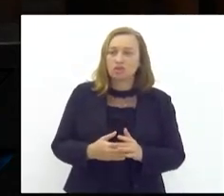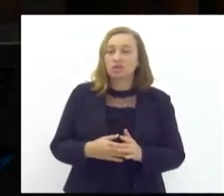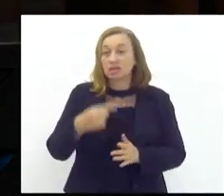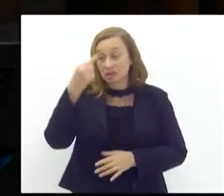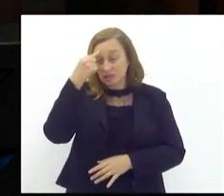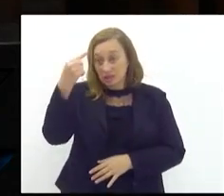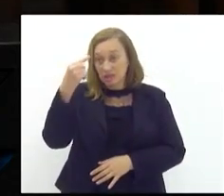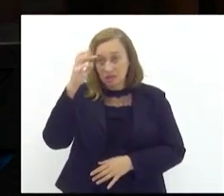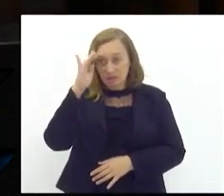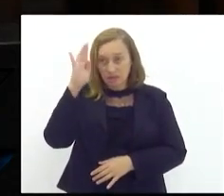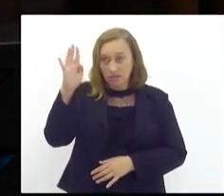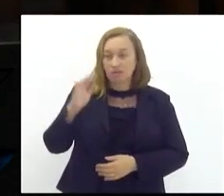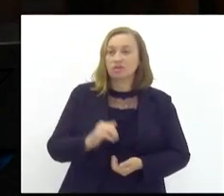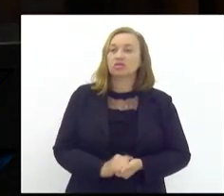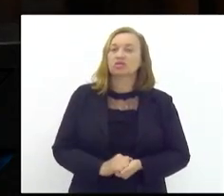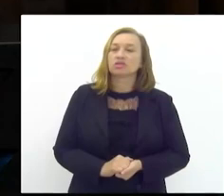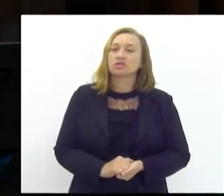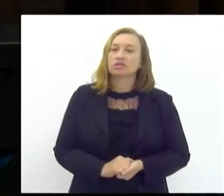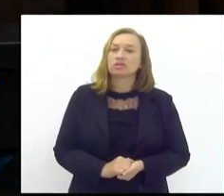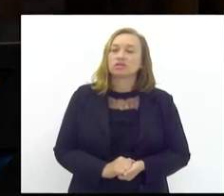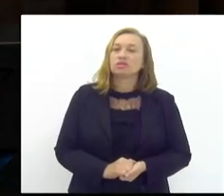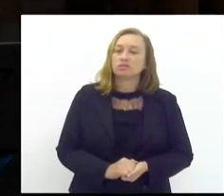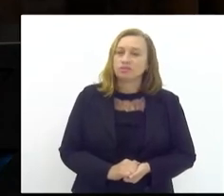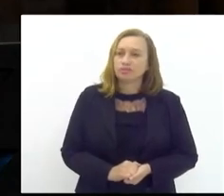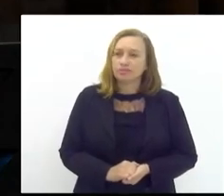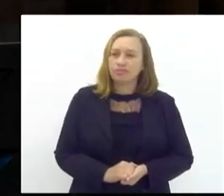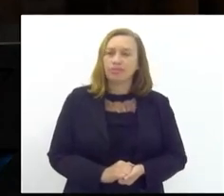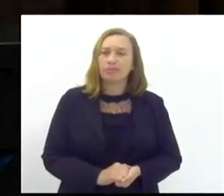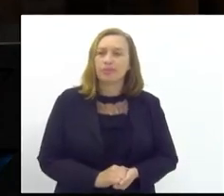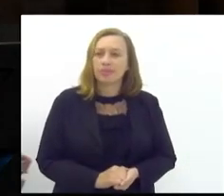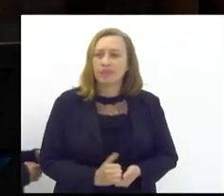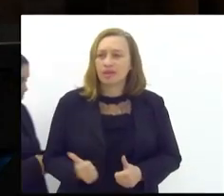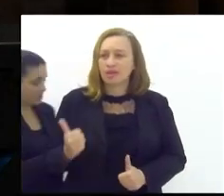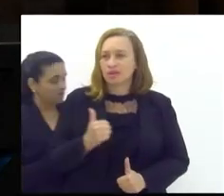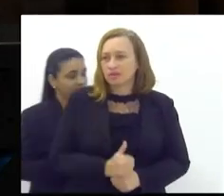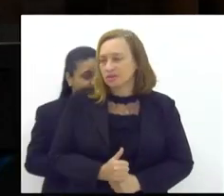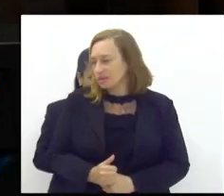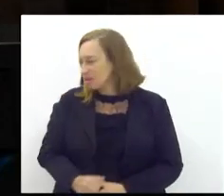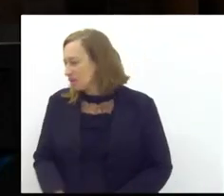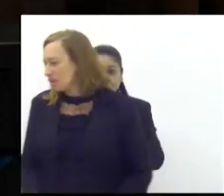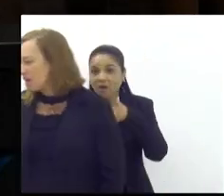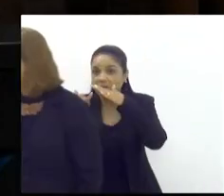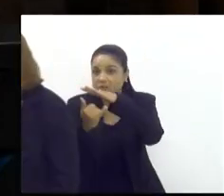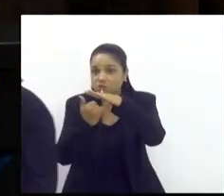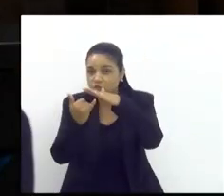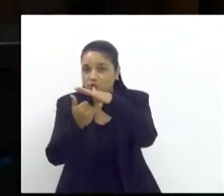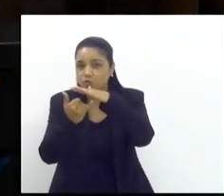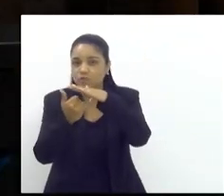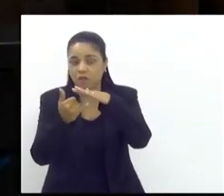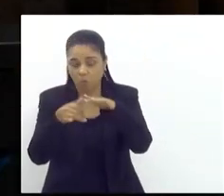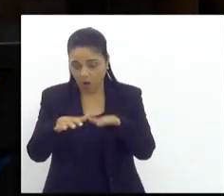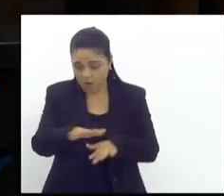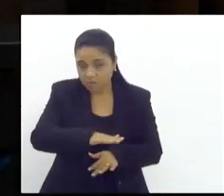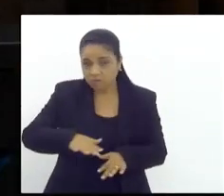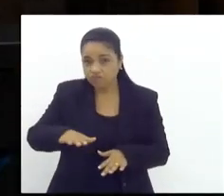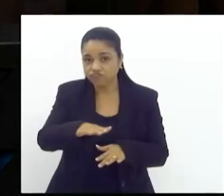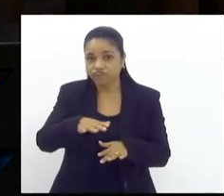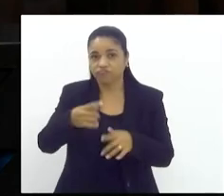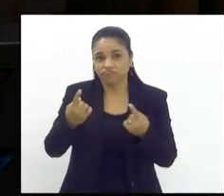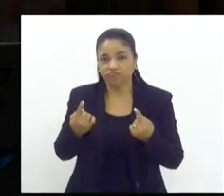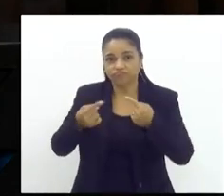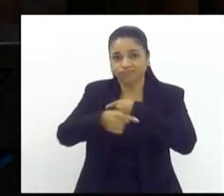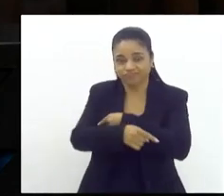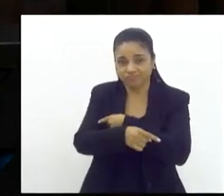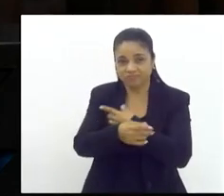ao deputados que são opostos são uma situação porque um Parlamento permite Isso é uma instituição que tem esse tipo de espaço e esse tipo de divergência